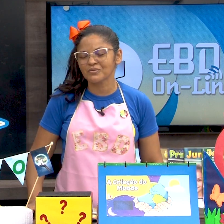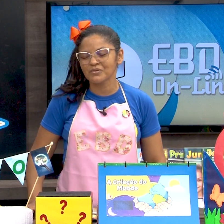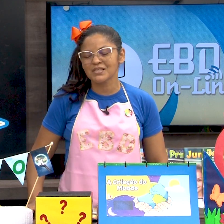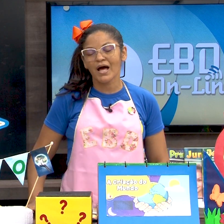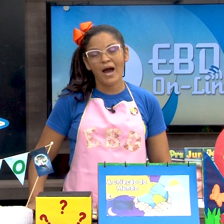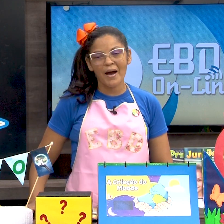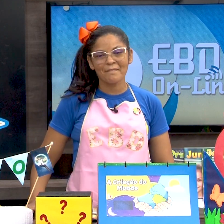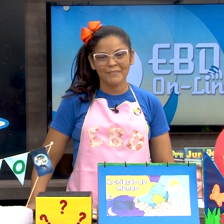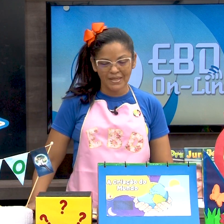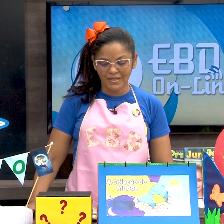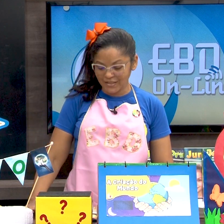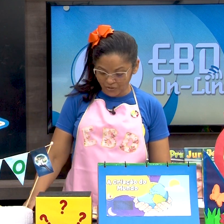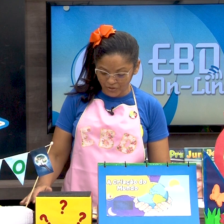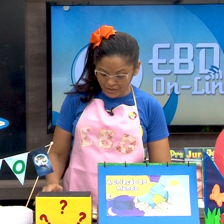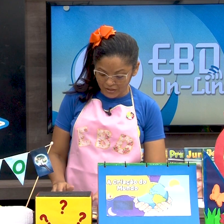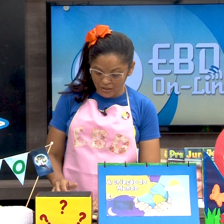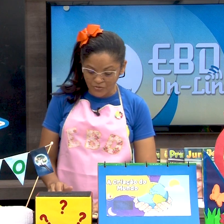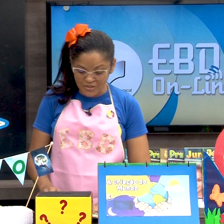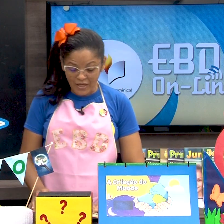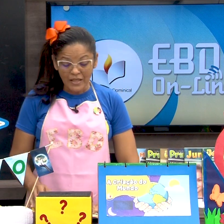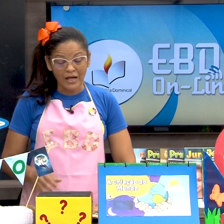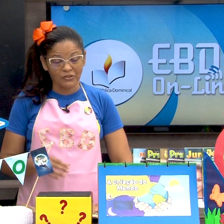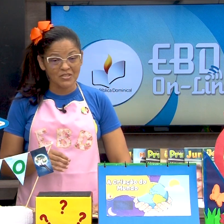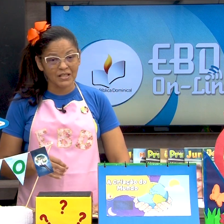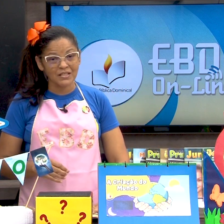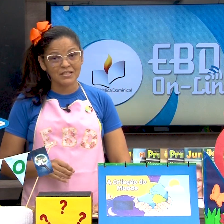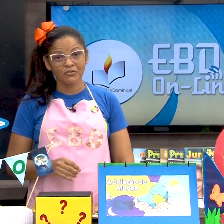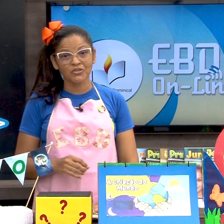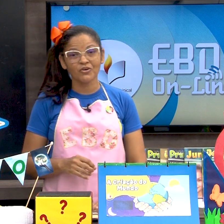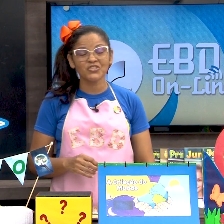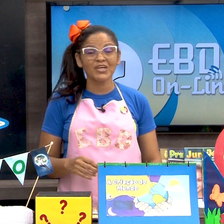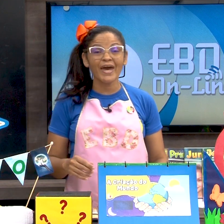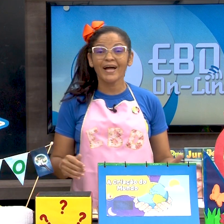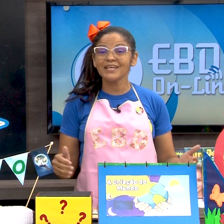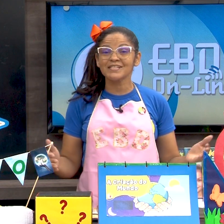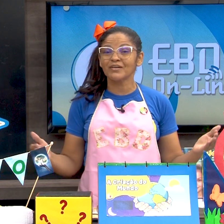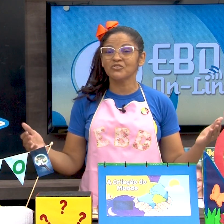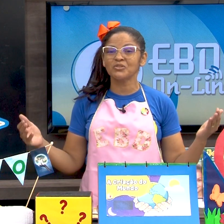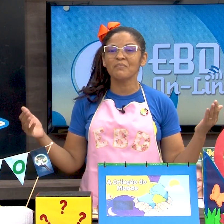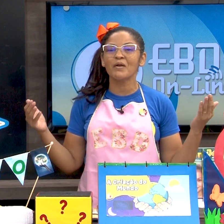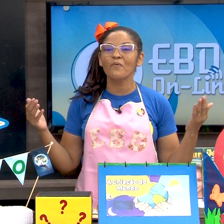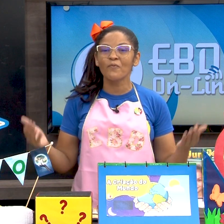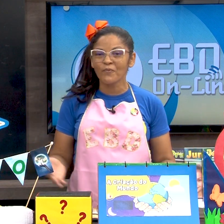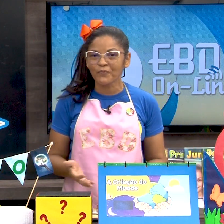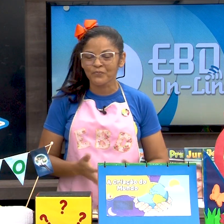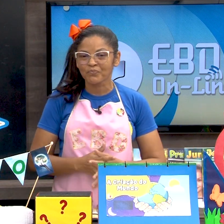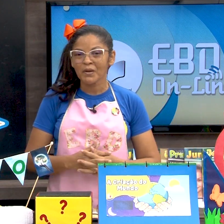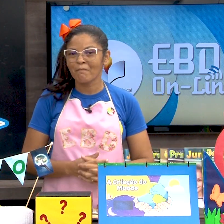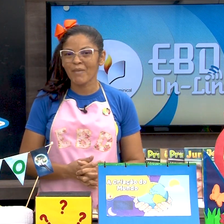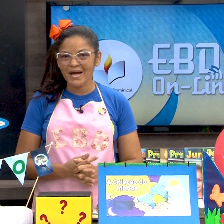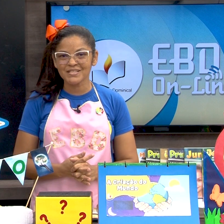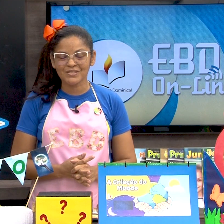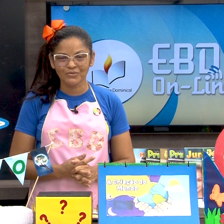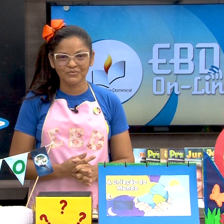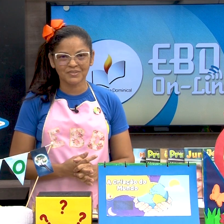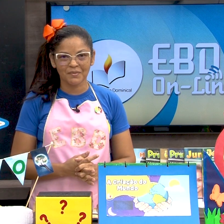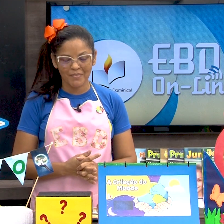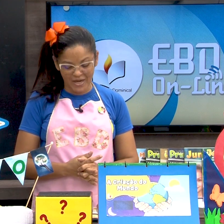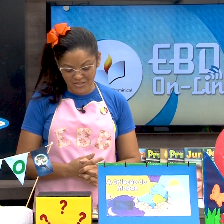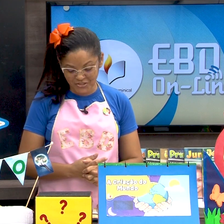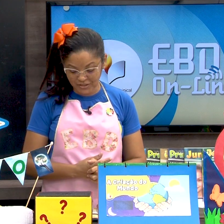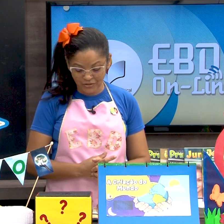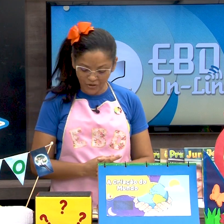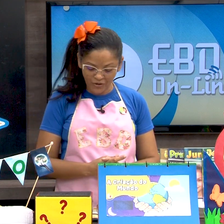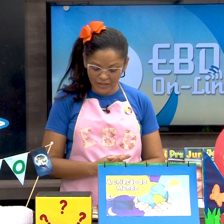de Jesus Amém glória a Deus a nossa lição de hoje é a lição de número um mais um